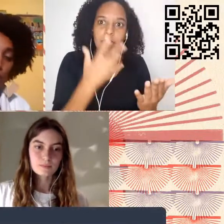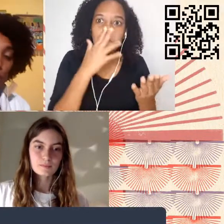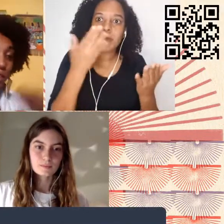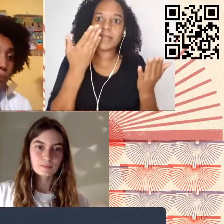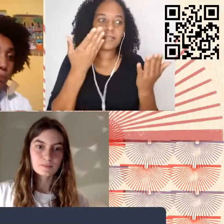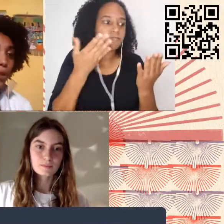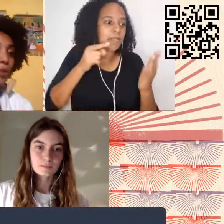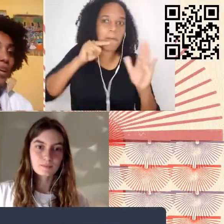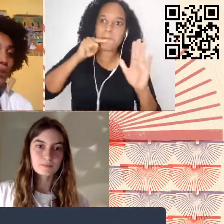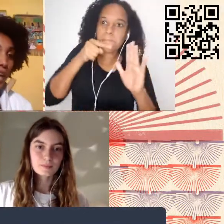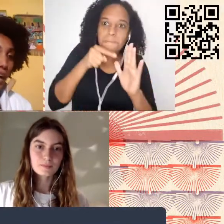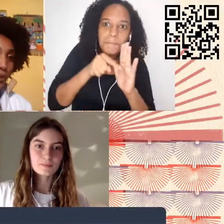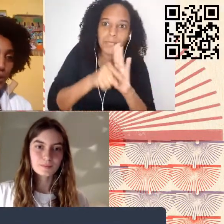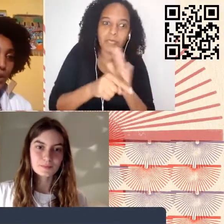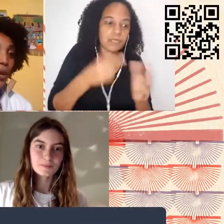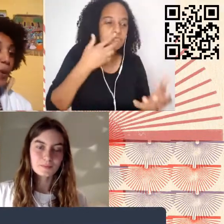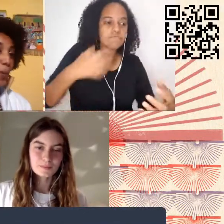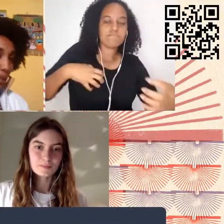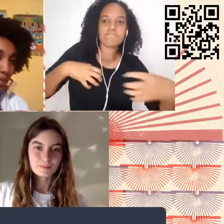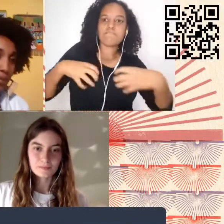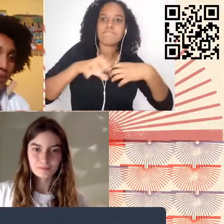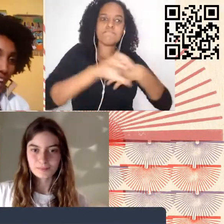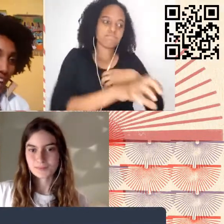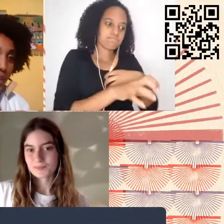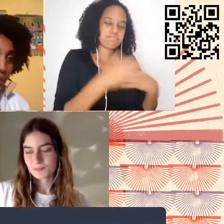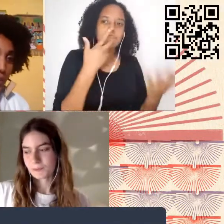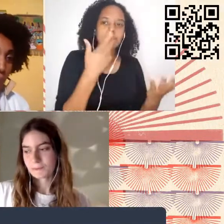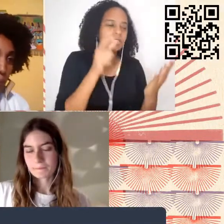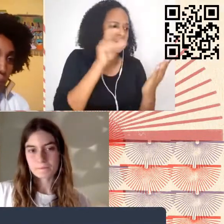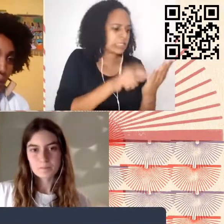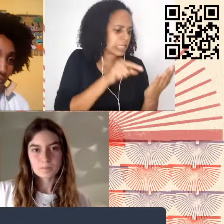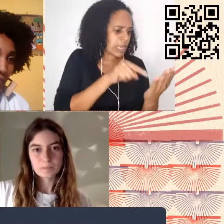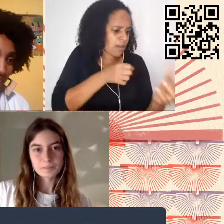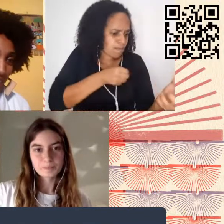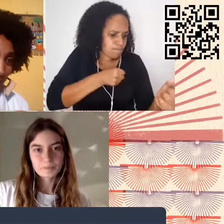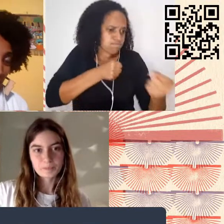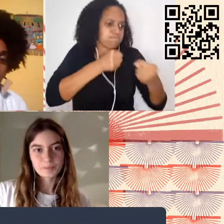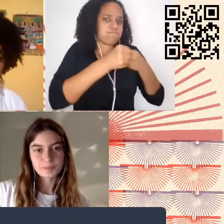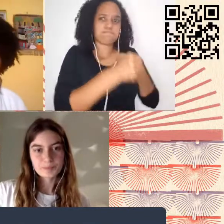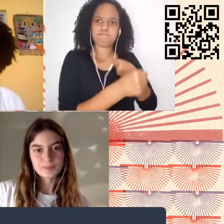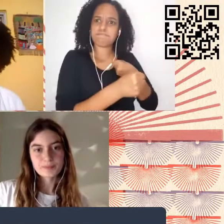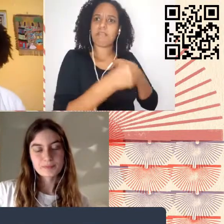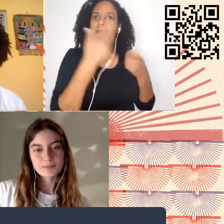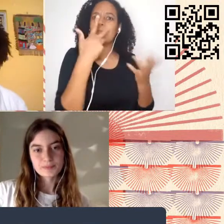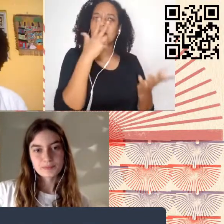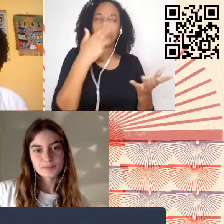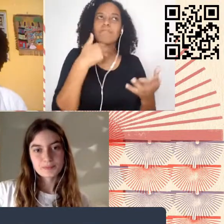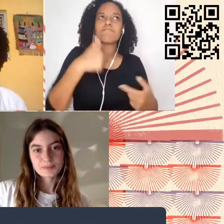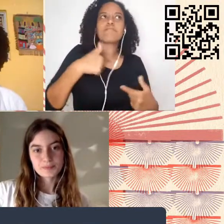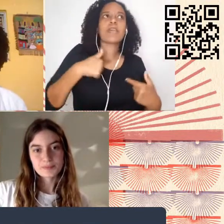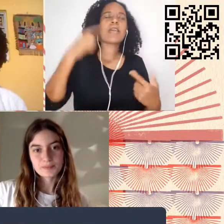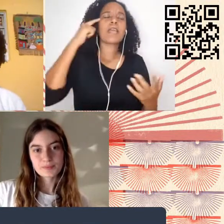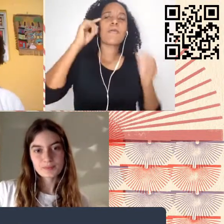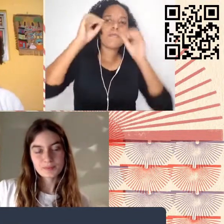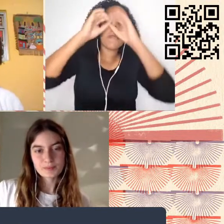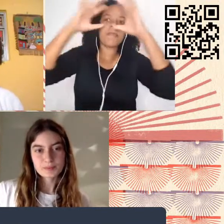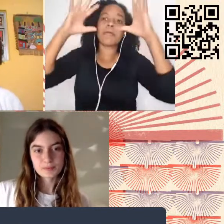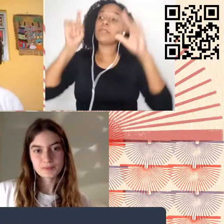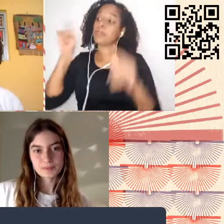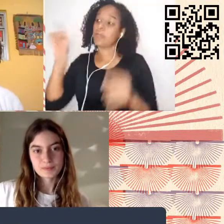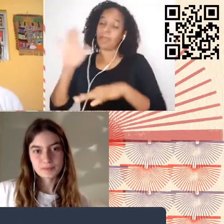mergulha na narrativa, você se põe no lugar do narrador, ou até mesmo no lugar do próprio protagonista, né? E ela me trouxe esse elemento.